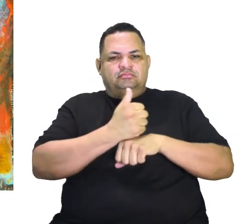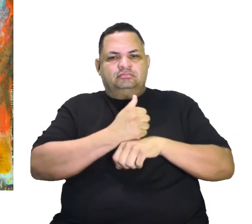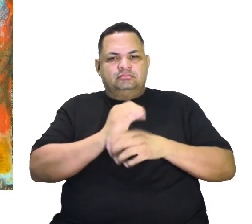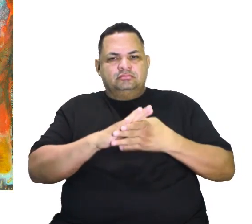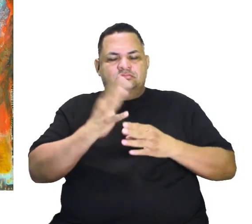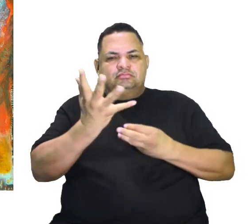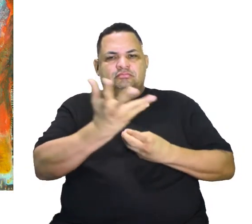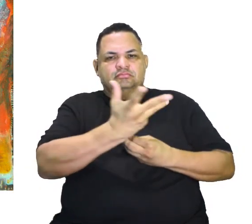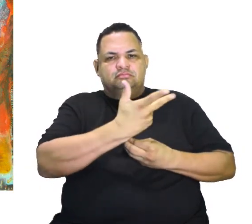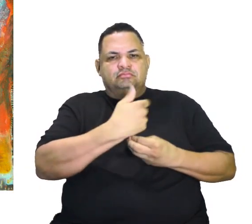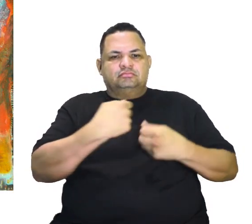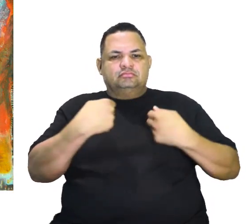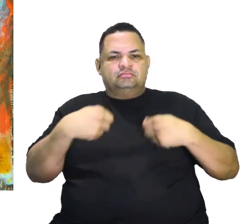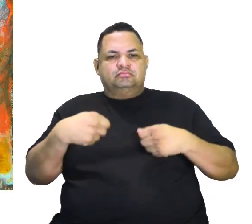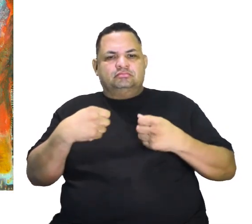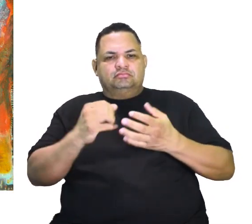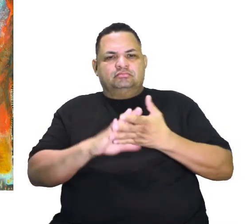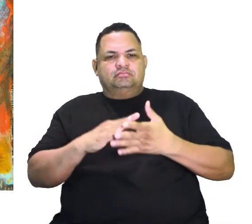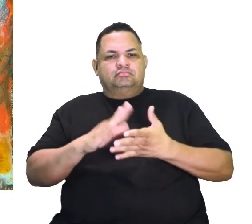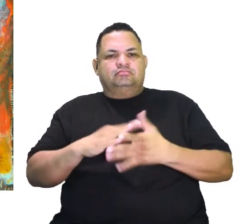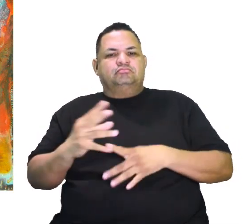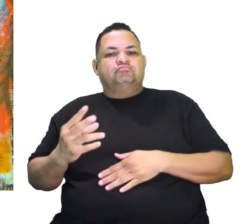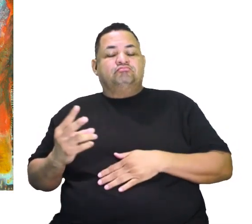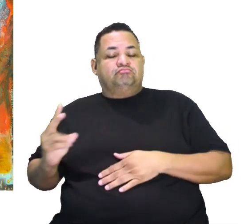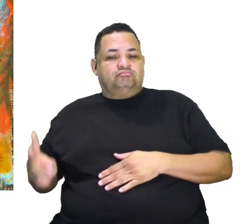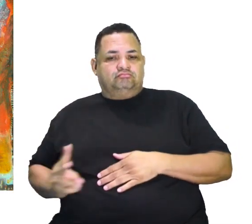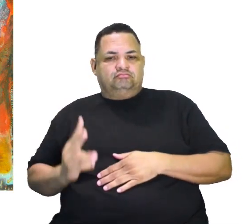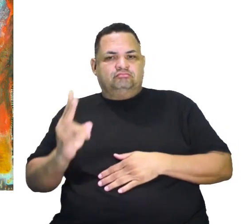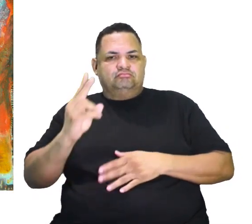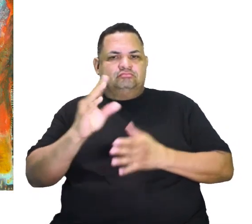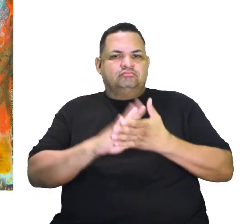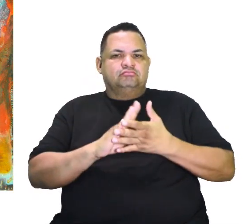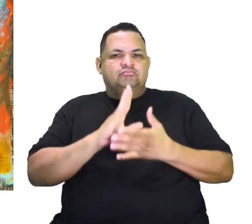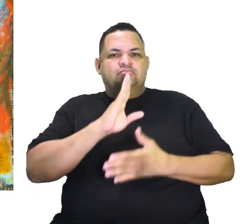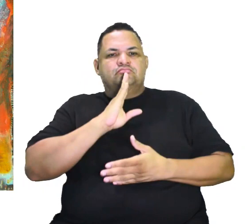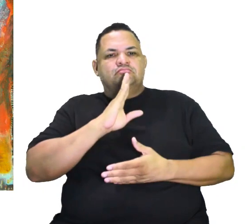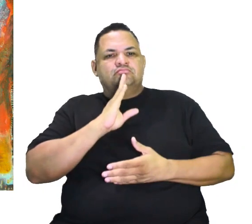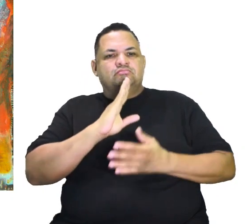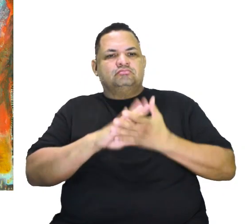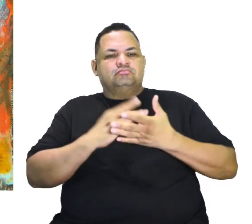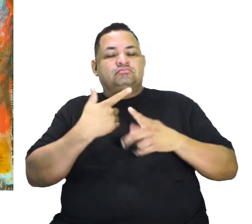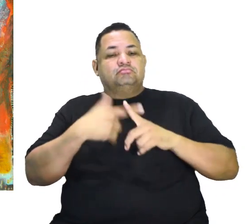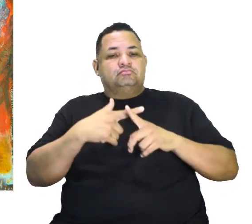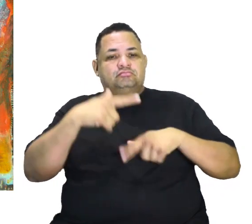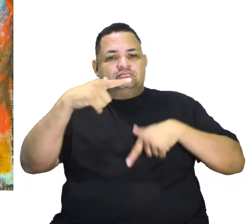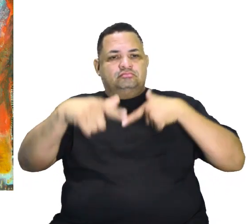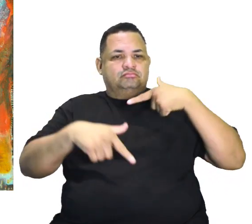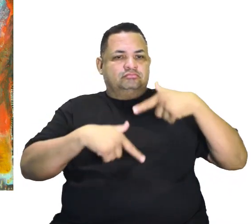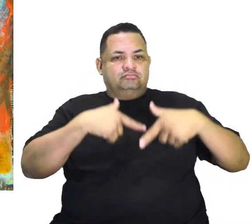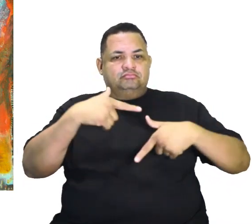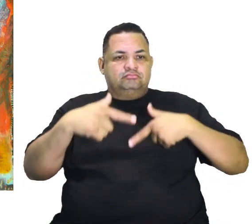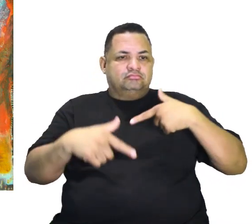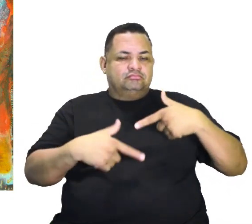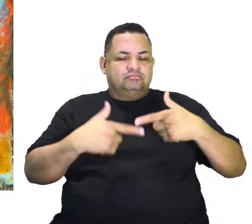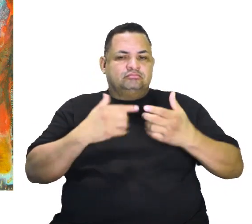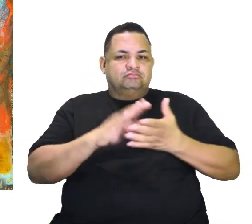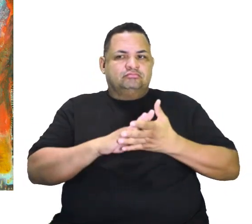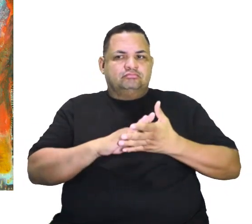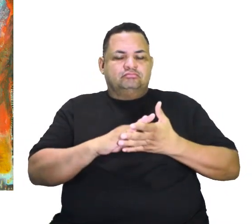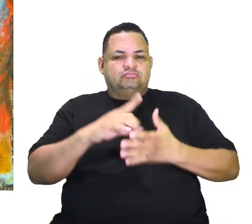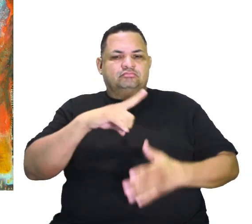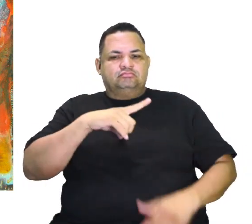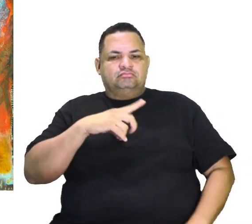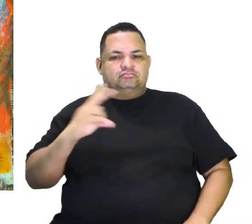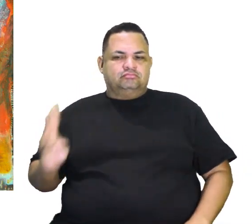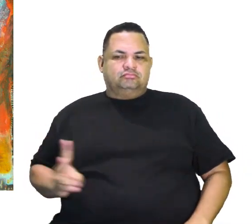Então, são artistas locais que precisam ser reconhecidos. Por quê? Por meio do trabalho deles,